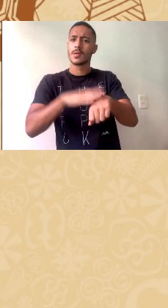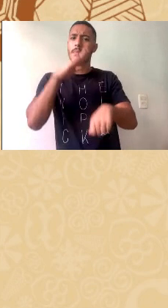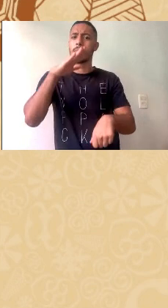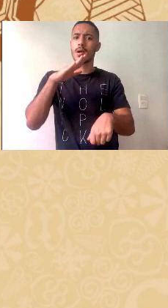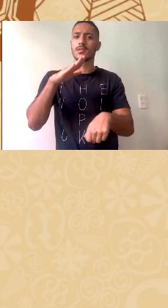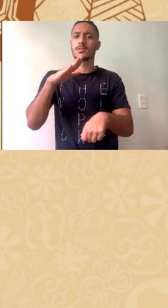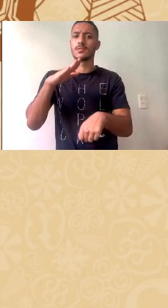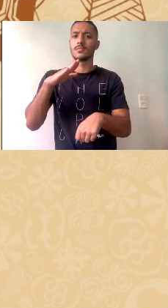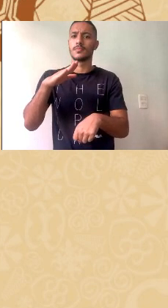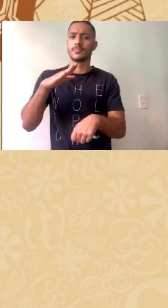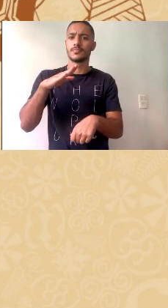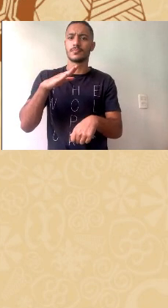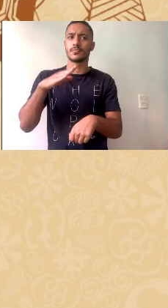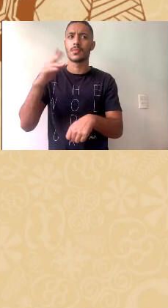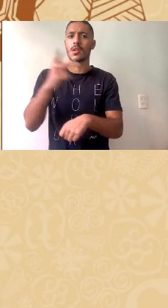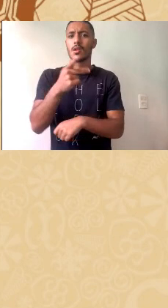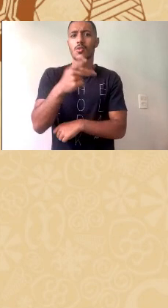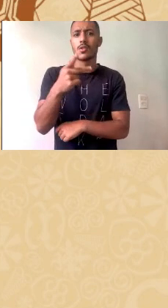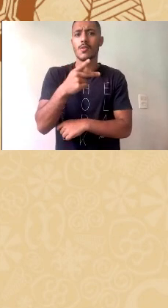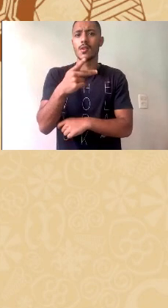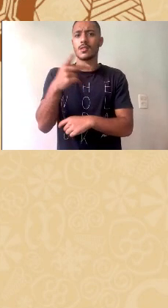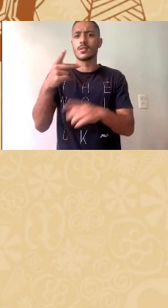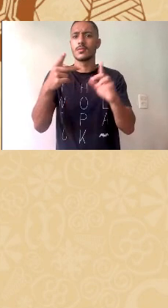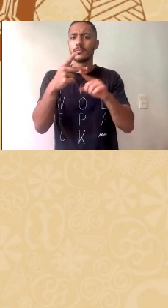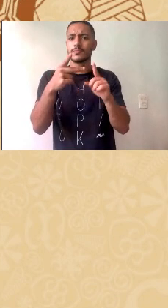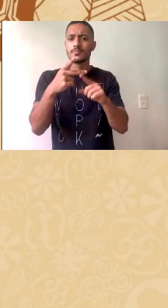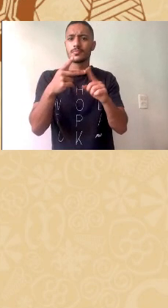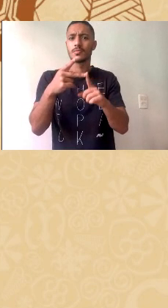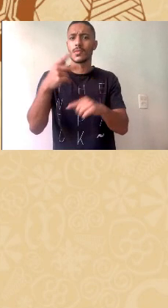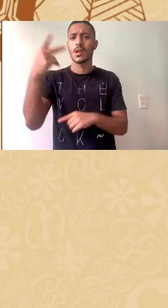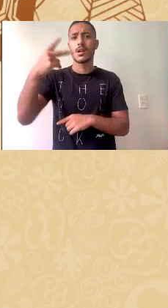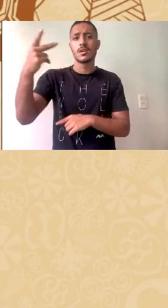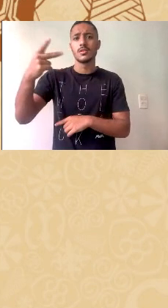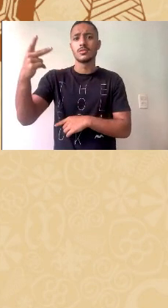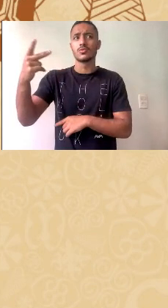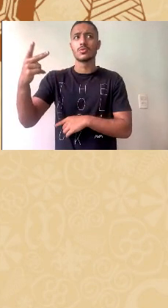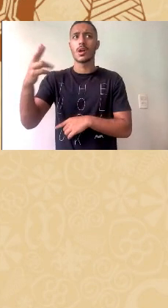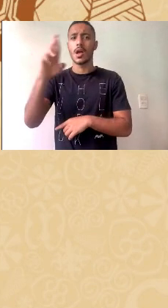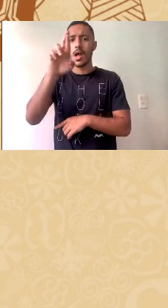seria o momento da Segunda República até a ditadura militar, de